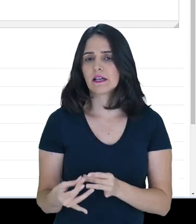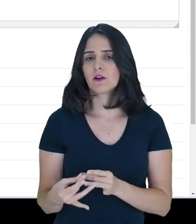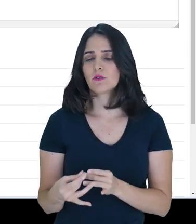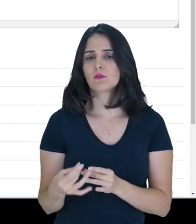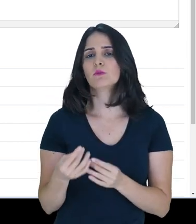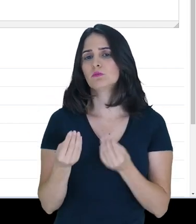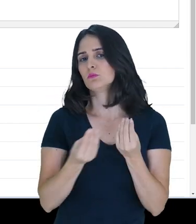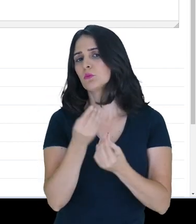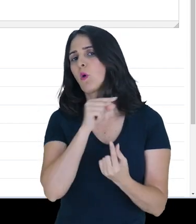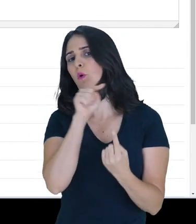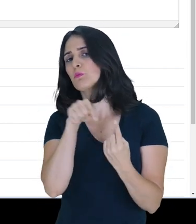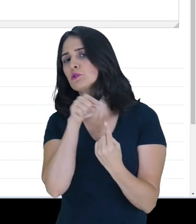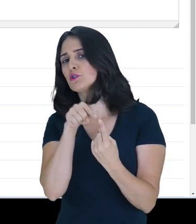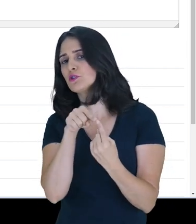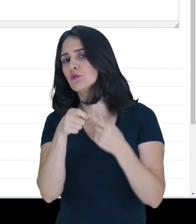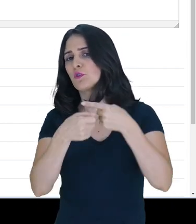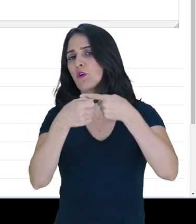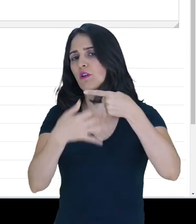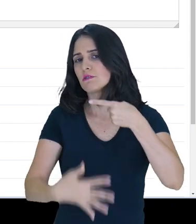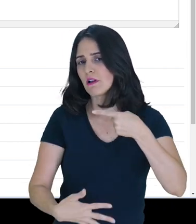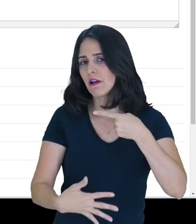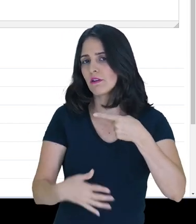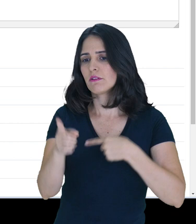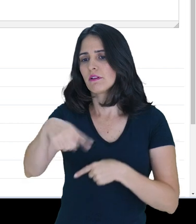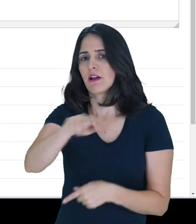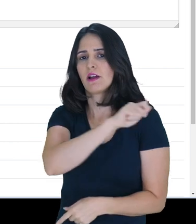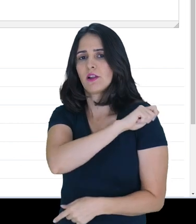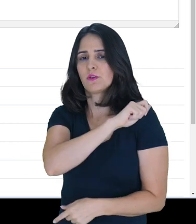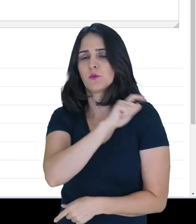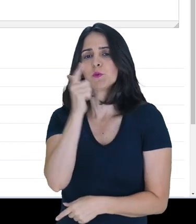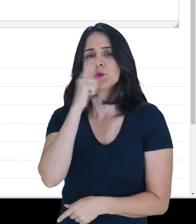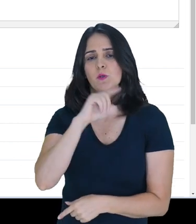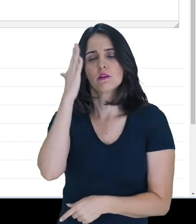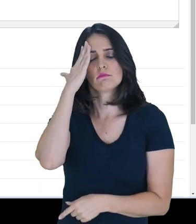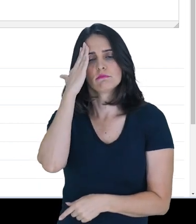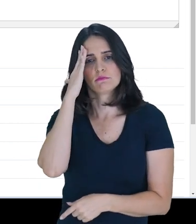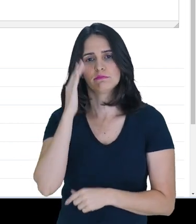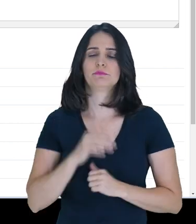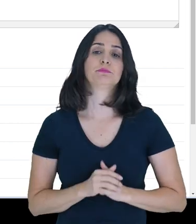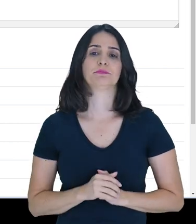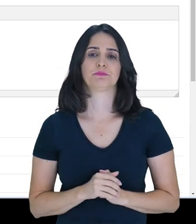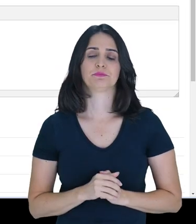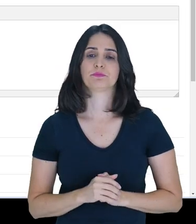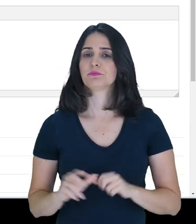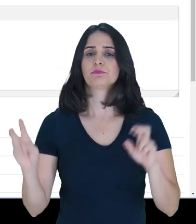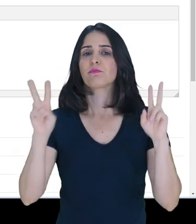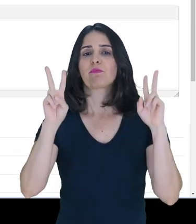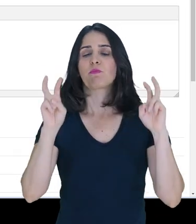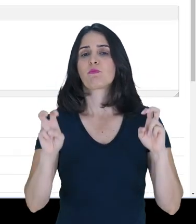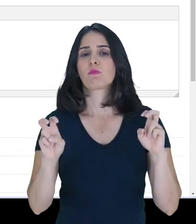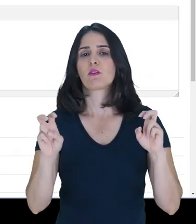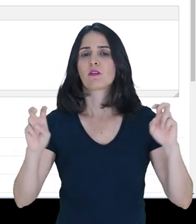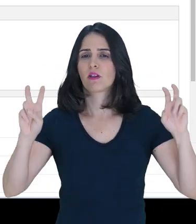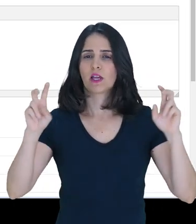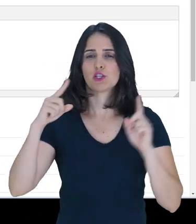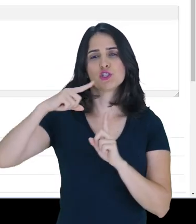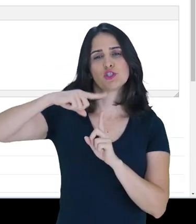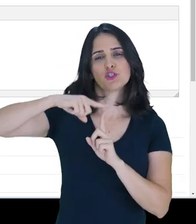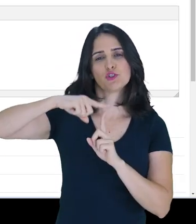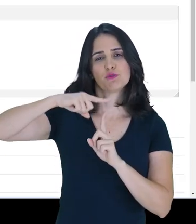aqui sobre o propósito desse glossário para que o estudante possa se orientar com relação